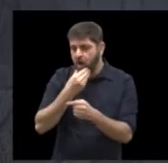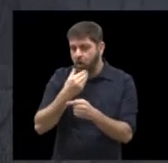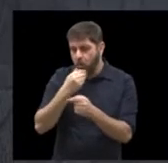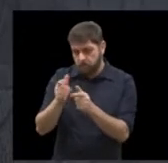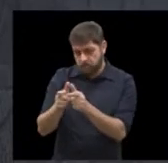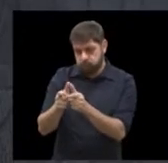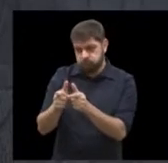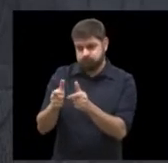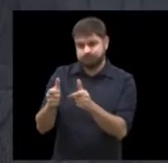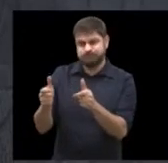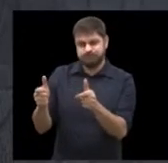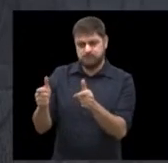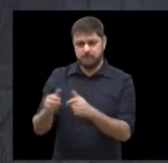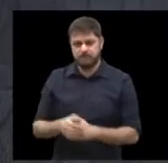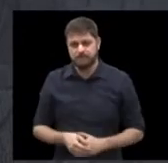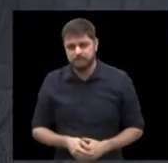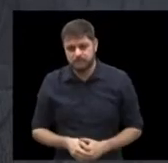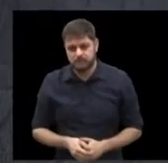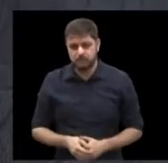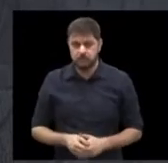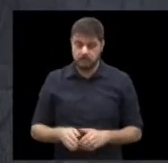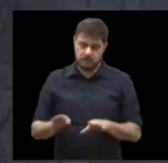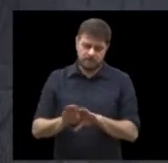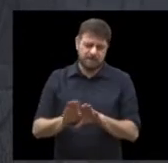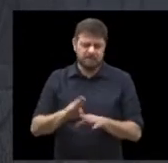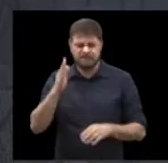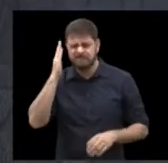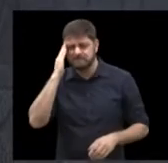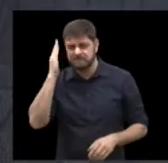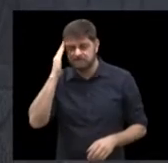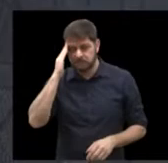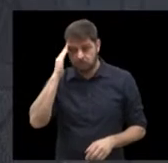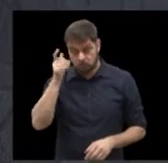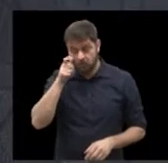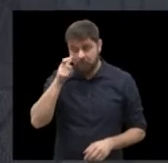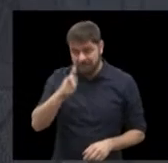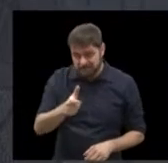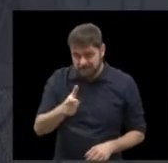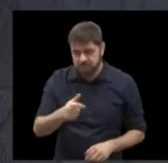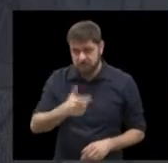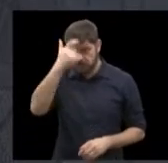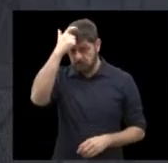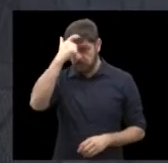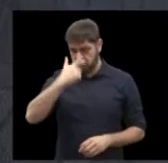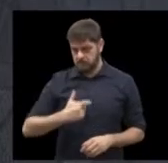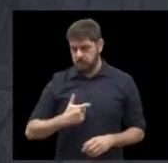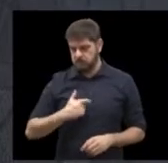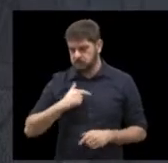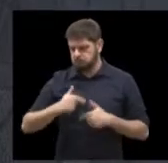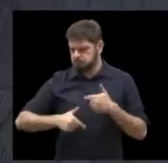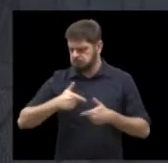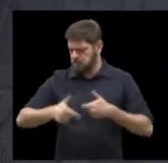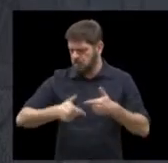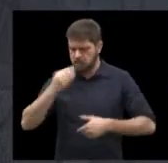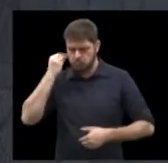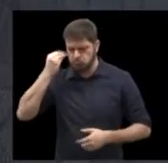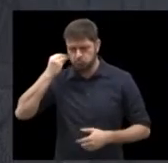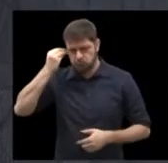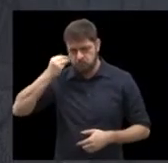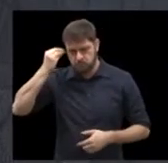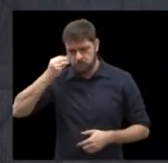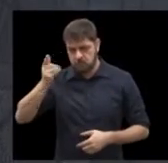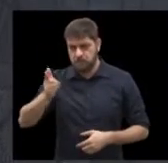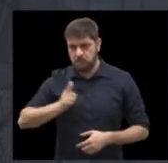sexo masculino. Agora, de qualquer maneira, isso é interessante também, porque eu mesmo, na experiência prática, eu tenho